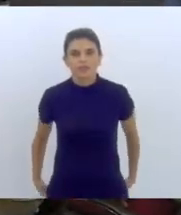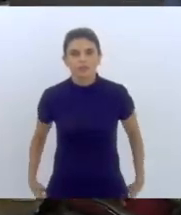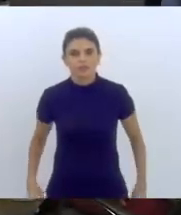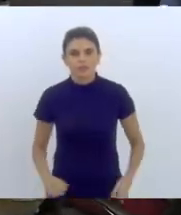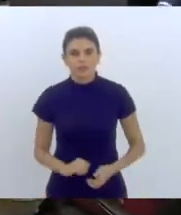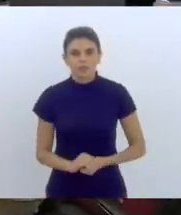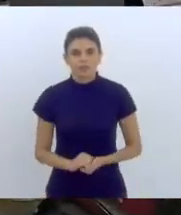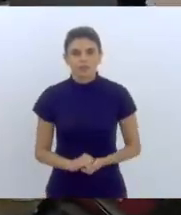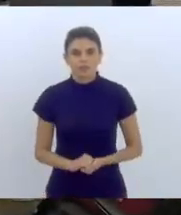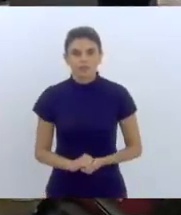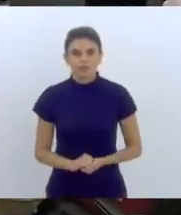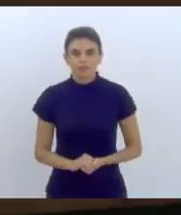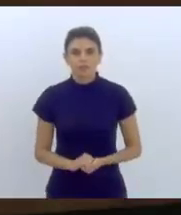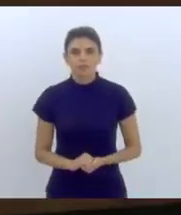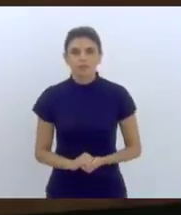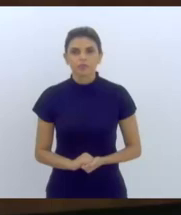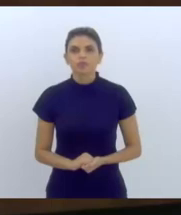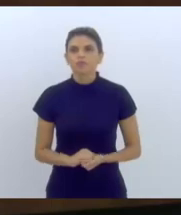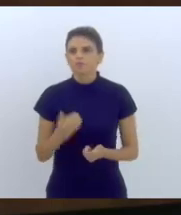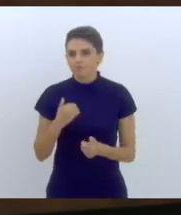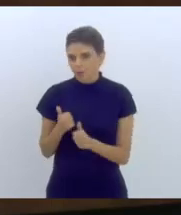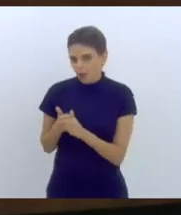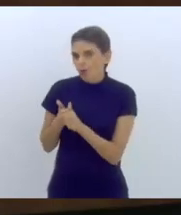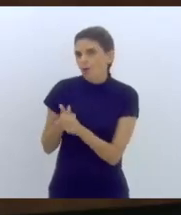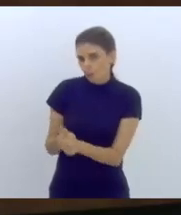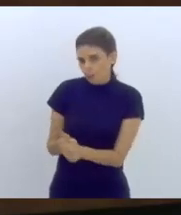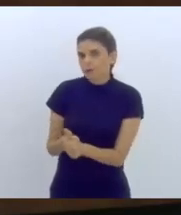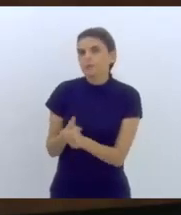Presidente, acompanho o relator, a CCJ.